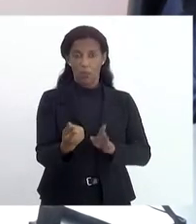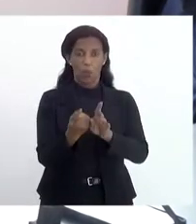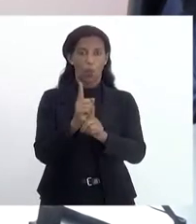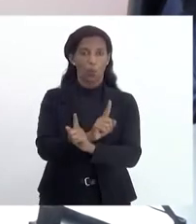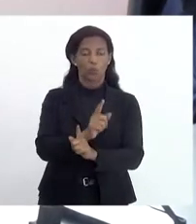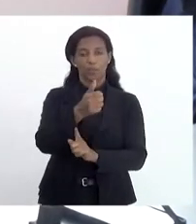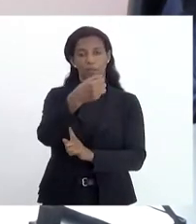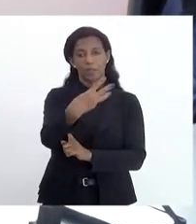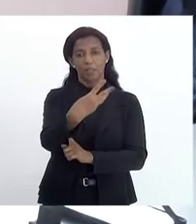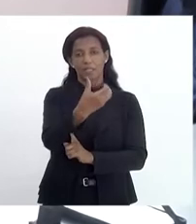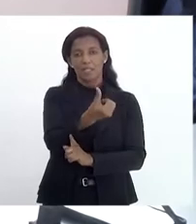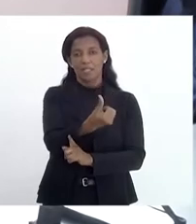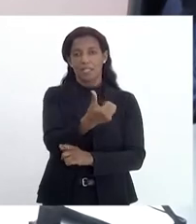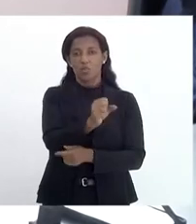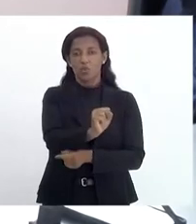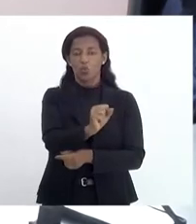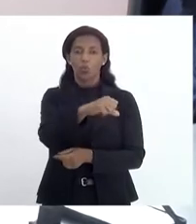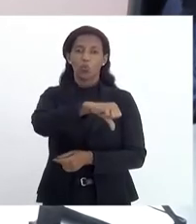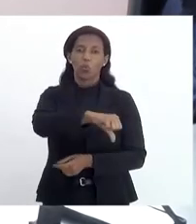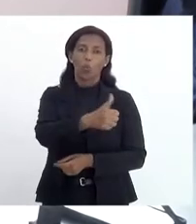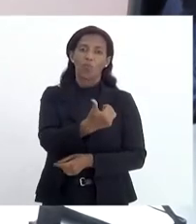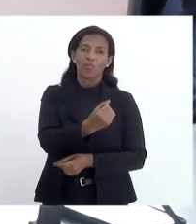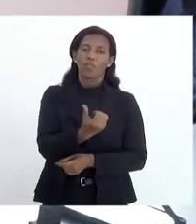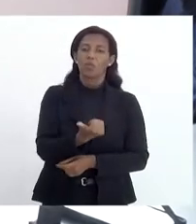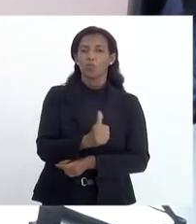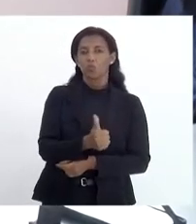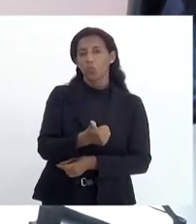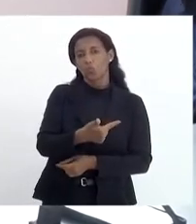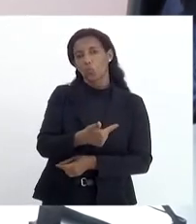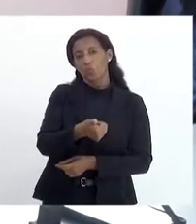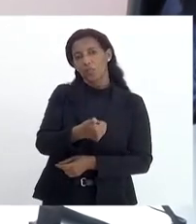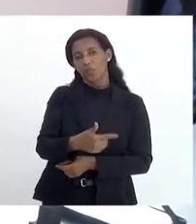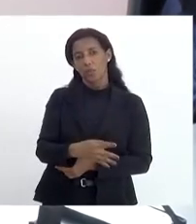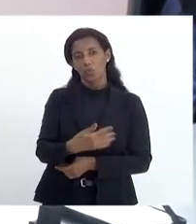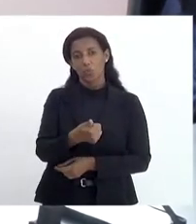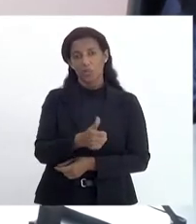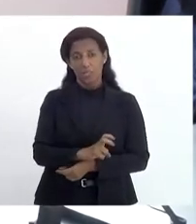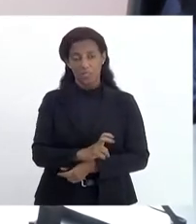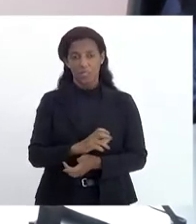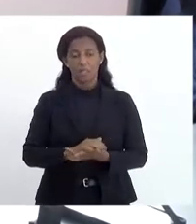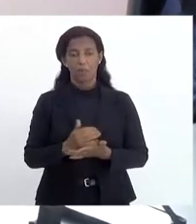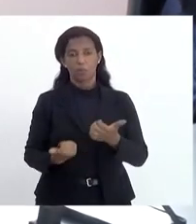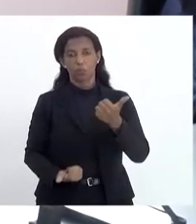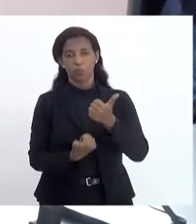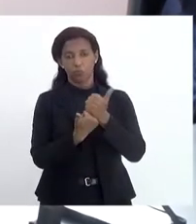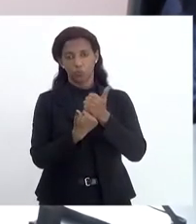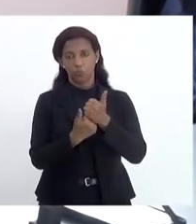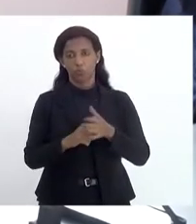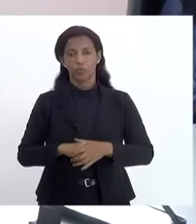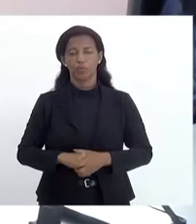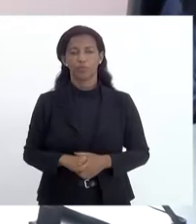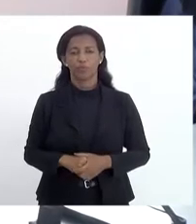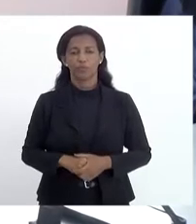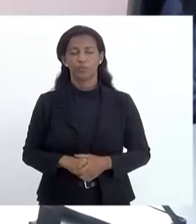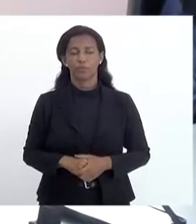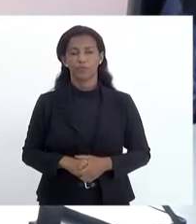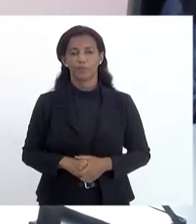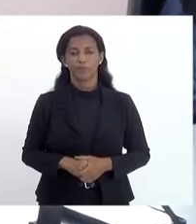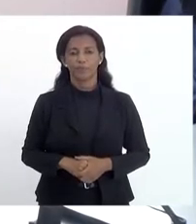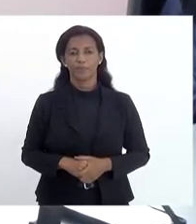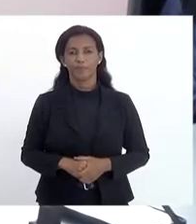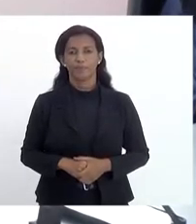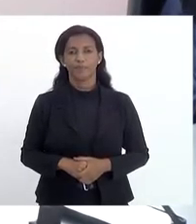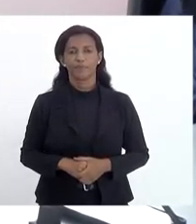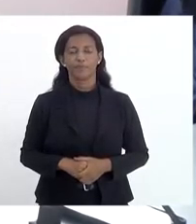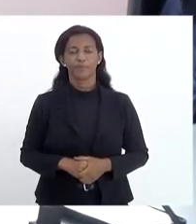as emendas 3, 6, 8, 9, 10, 11, 12, 14 e 15, concluindo por substitutivo. Eu